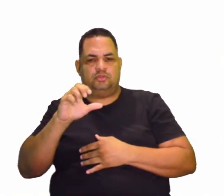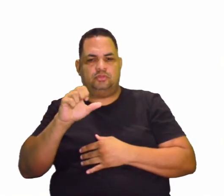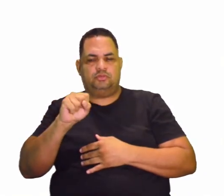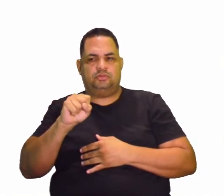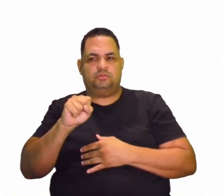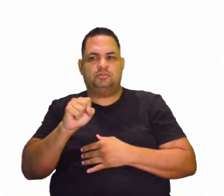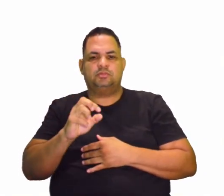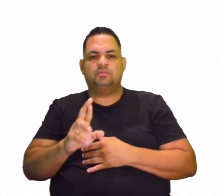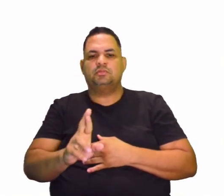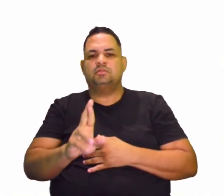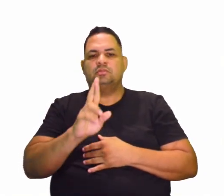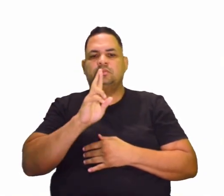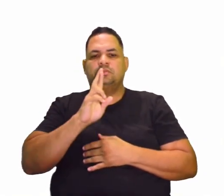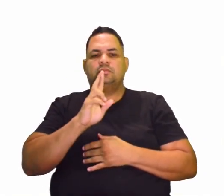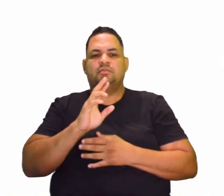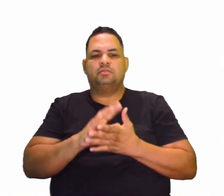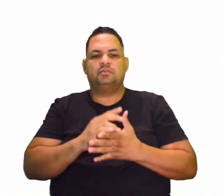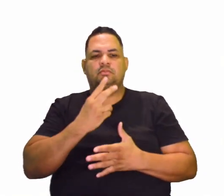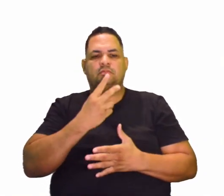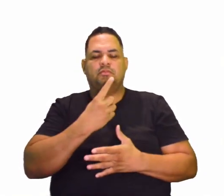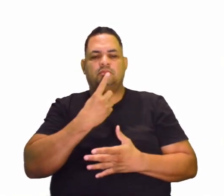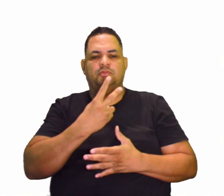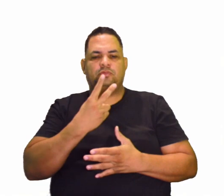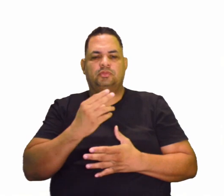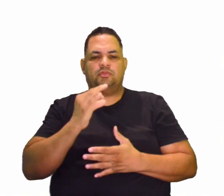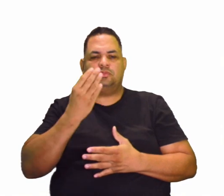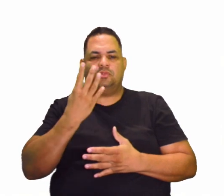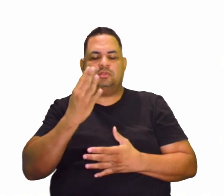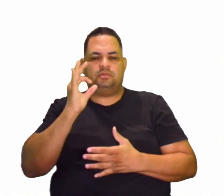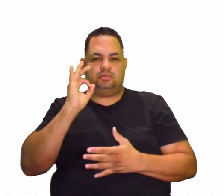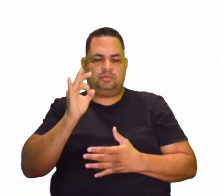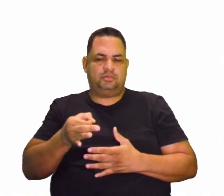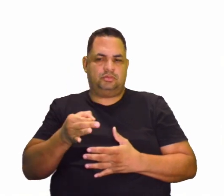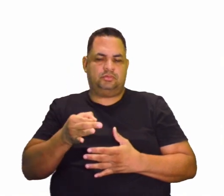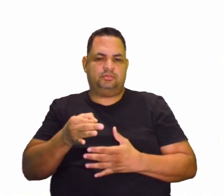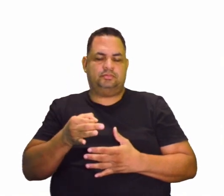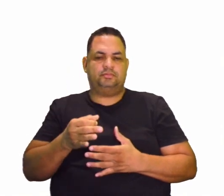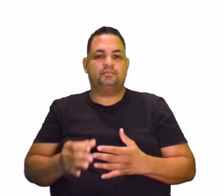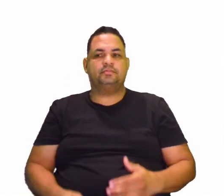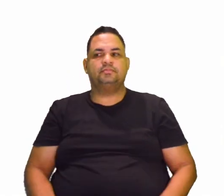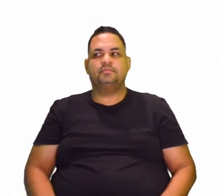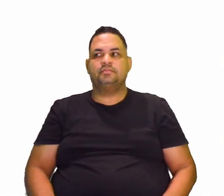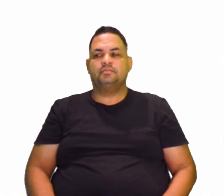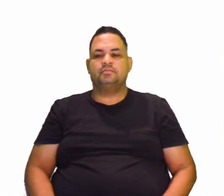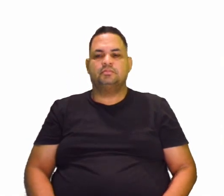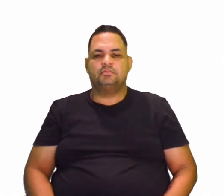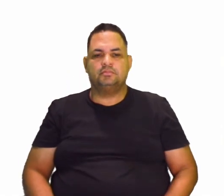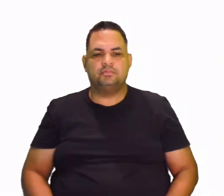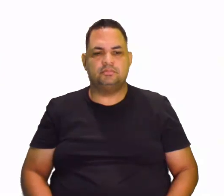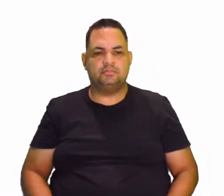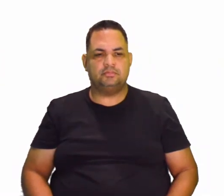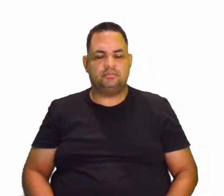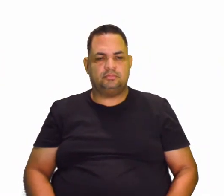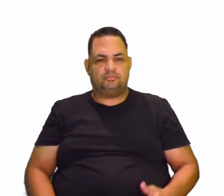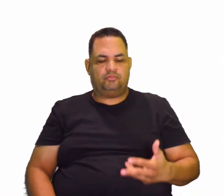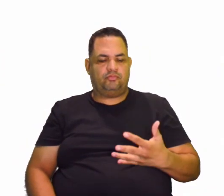questão. 1, 2 e 4 estão corretas. 1, 2 e 4. Então, 3